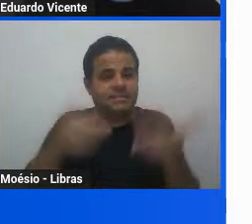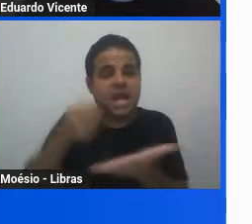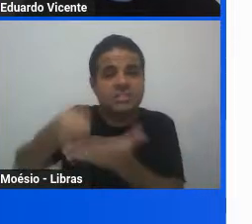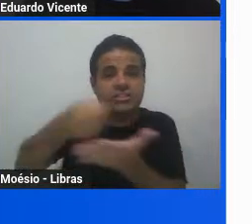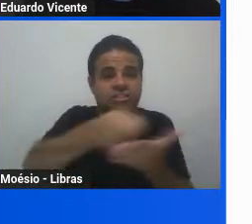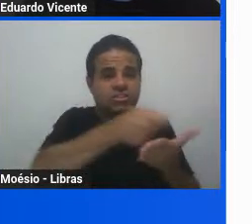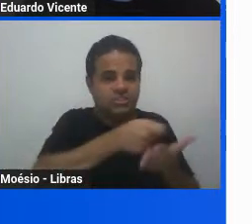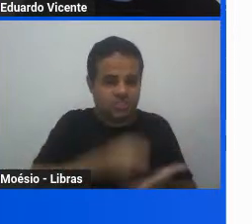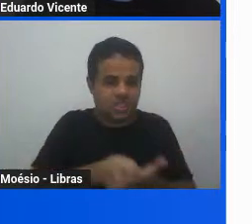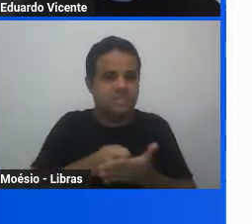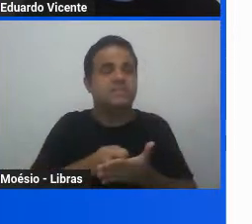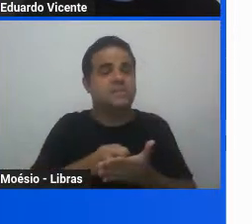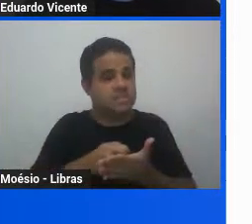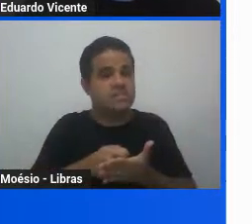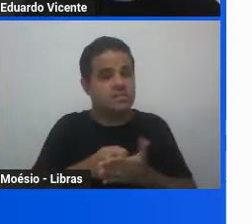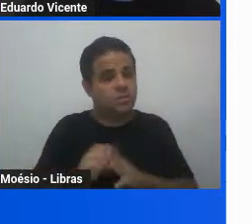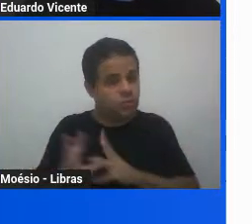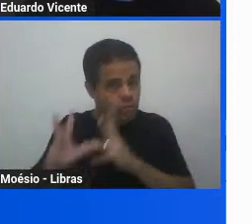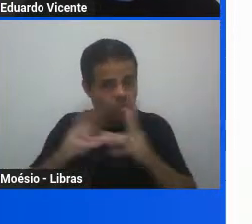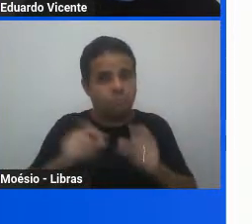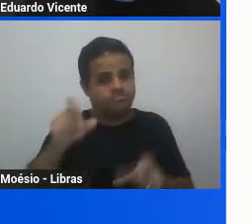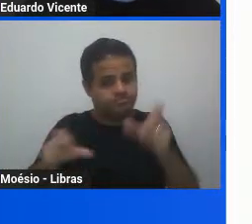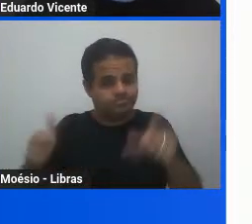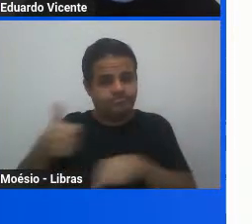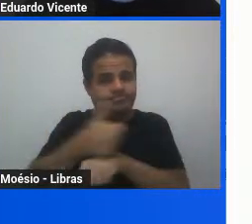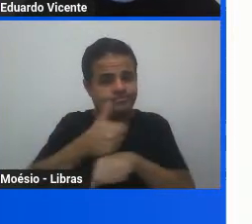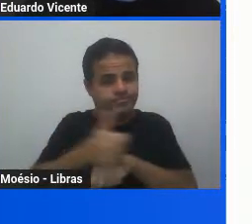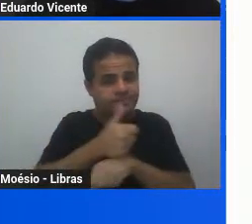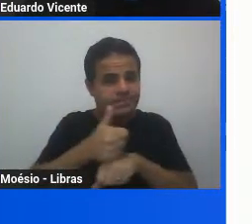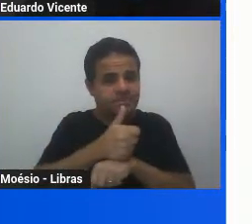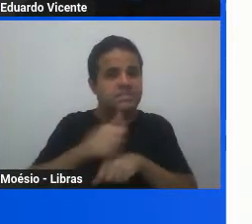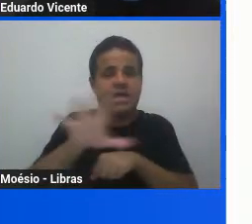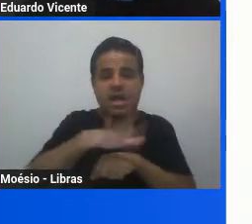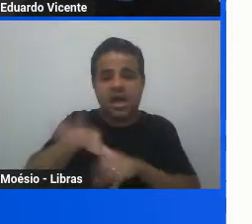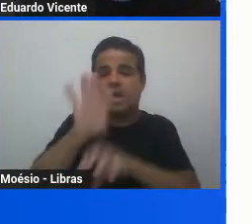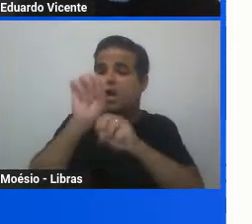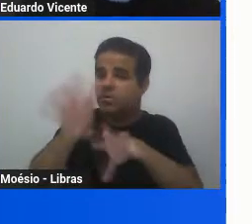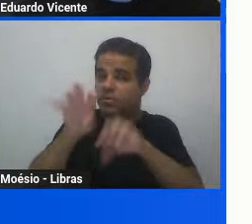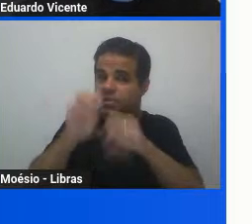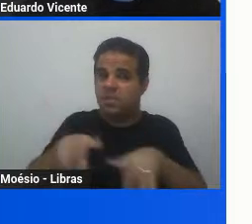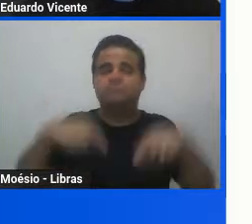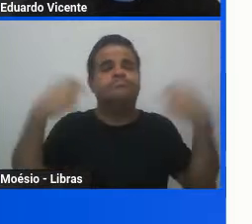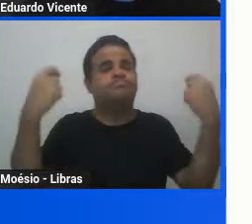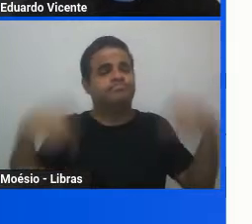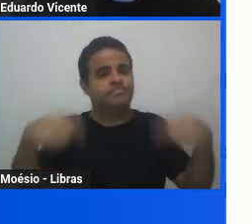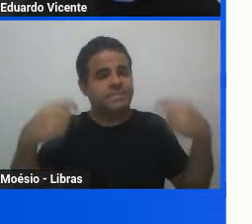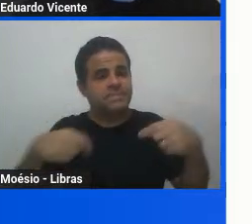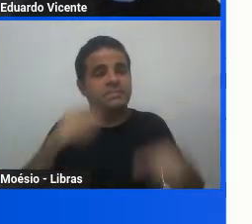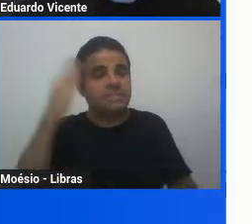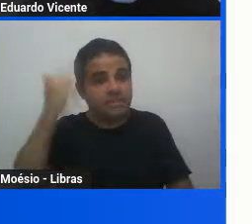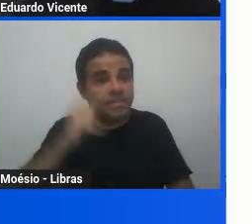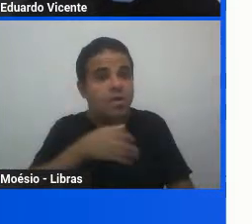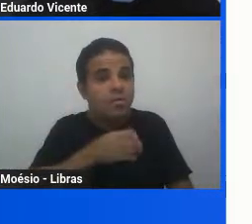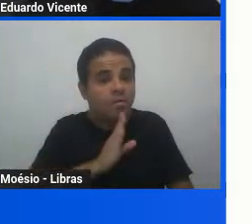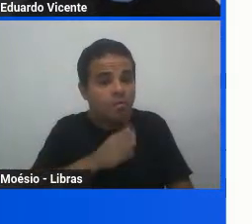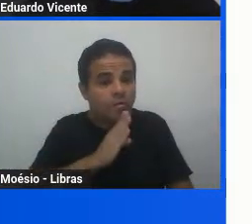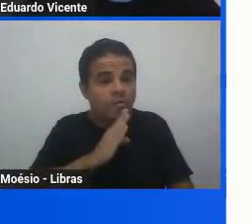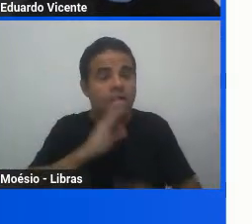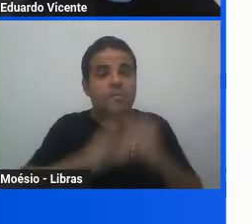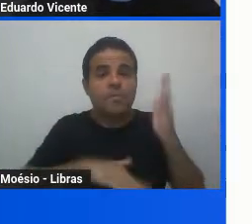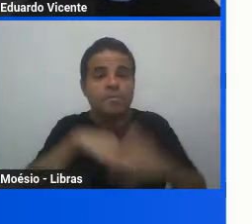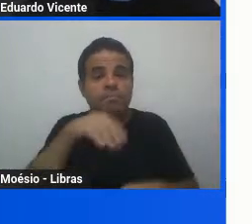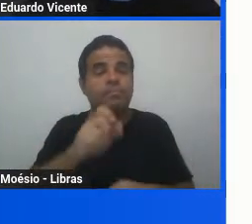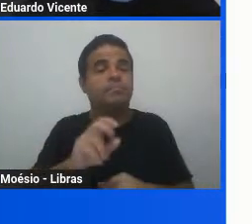exigência de que todos os profissionais na área da educação precisam aí ter o conhecimento dos primeiros